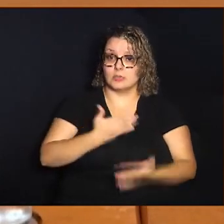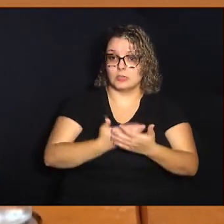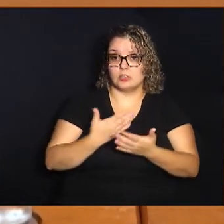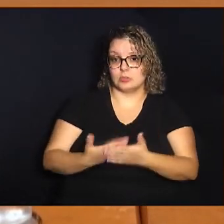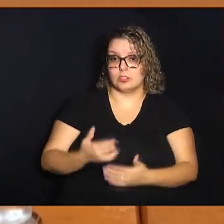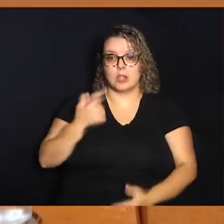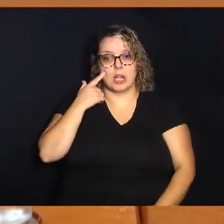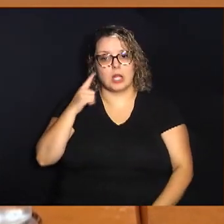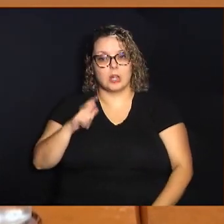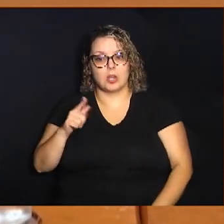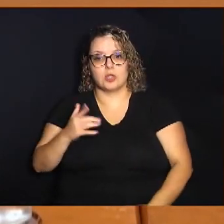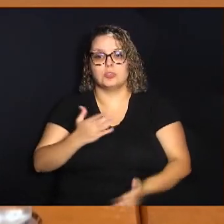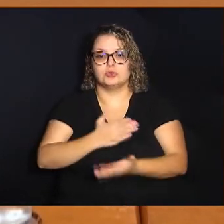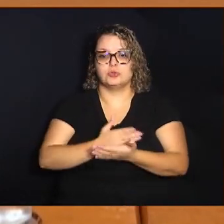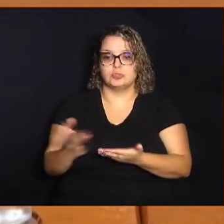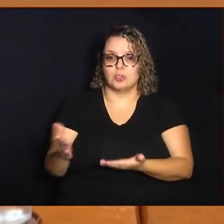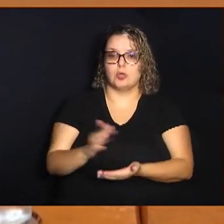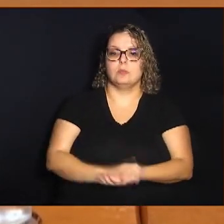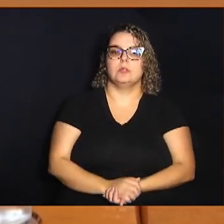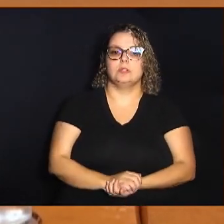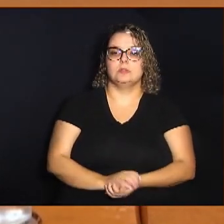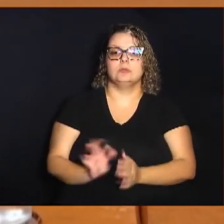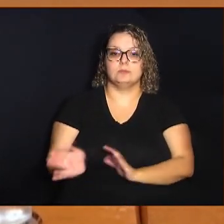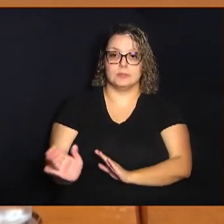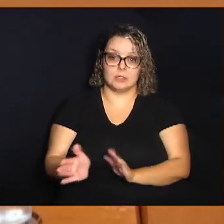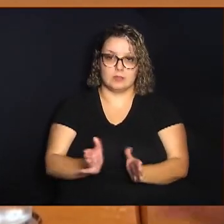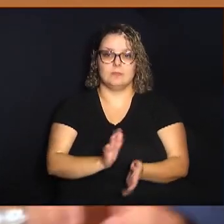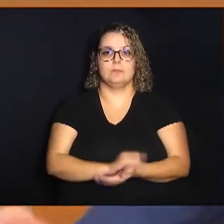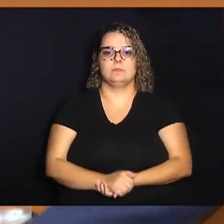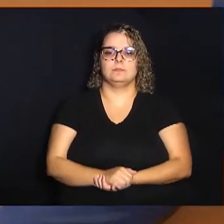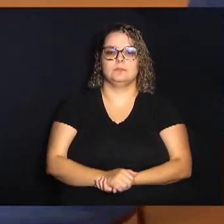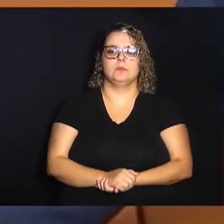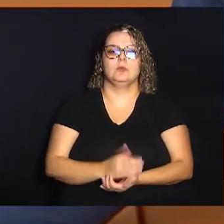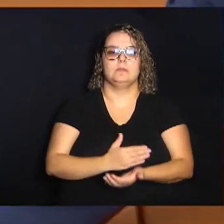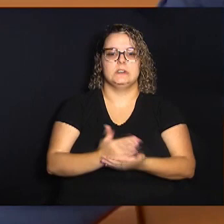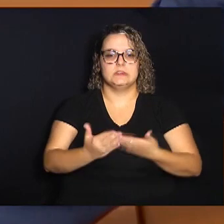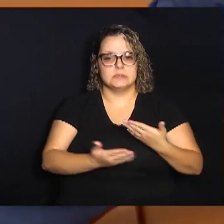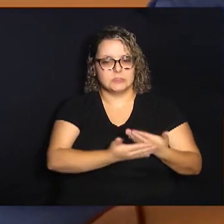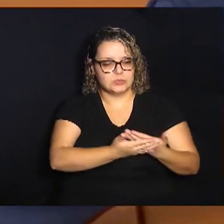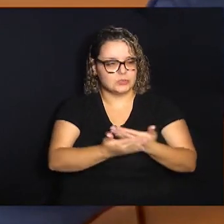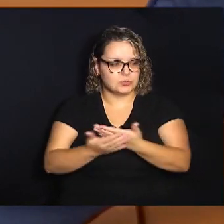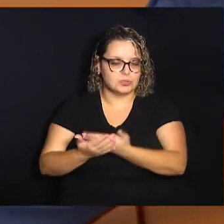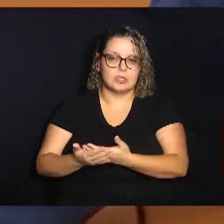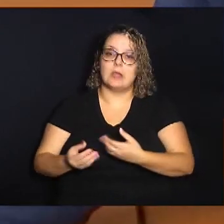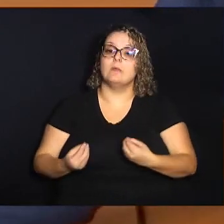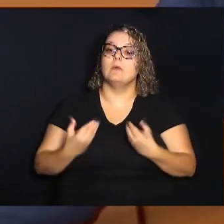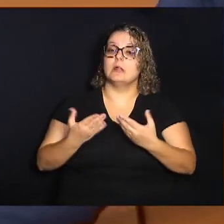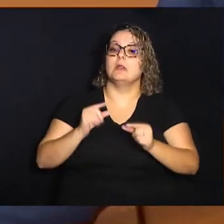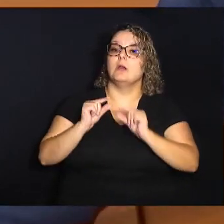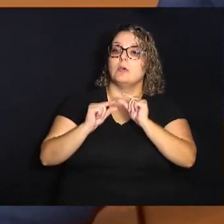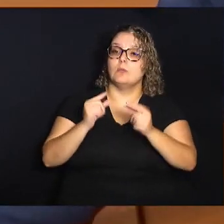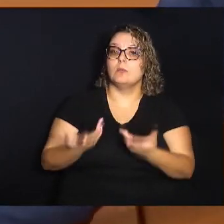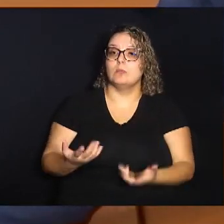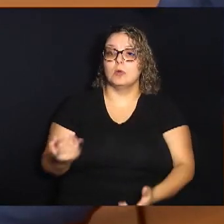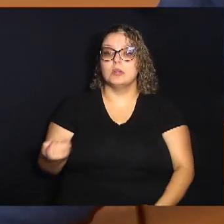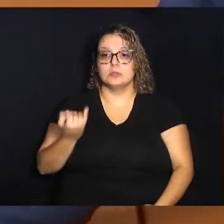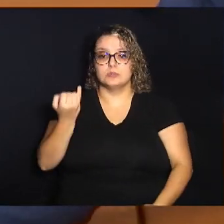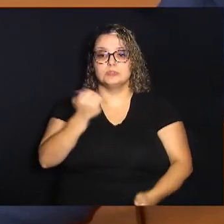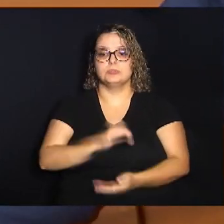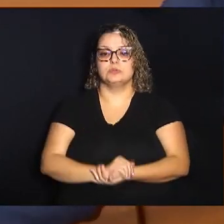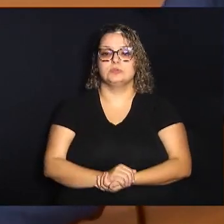lógico que começando o caminho, né, começando os estudos, vai trazer um pouquinho dessa importância, né, da